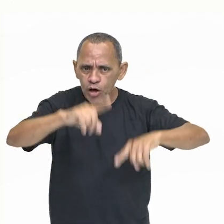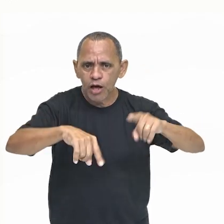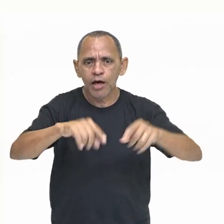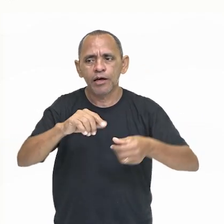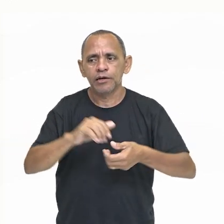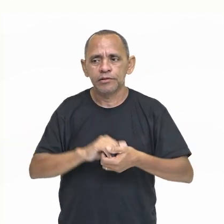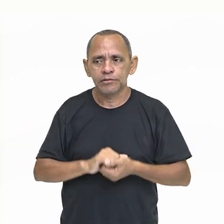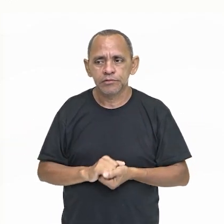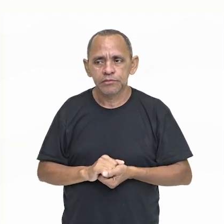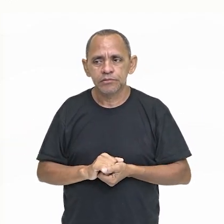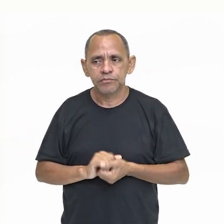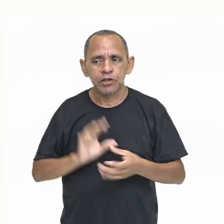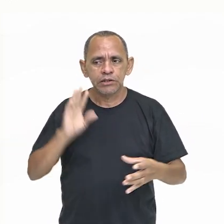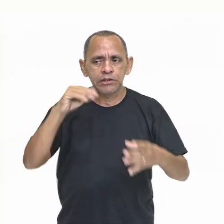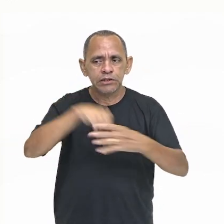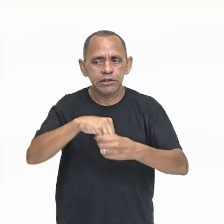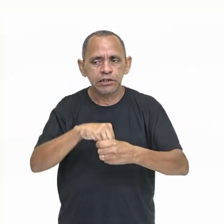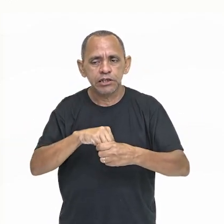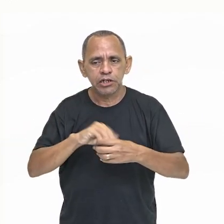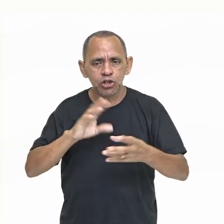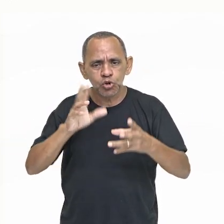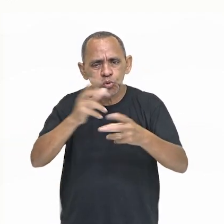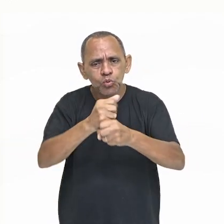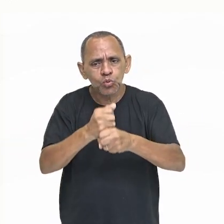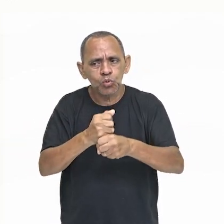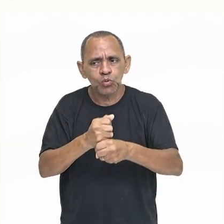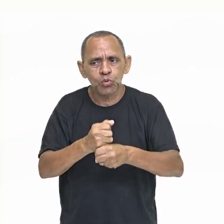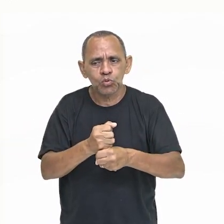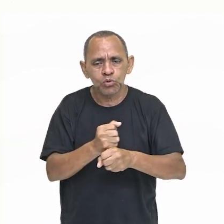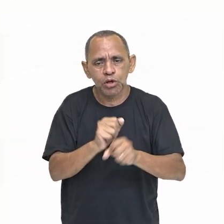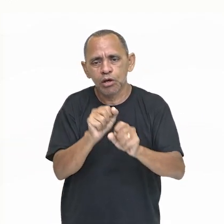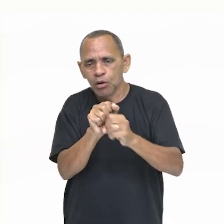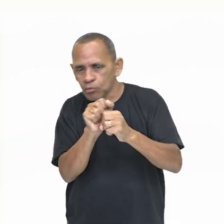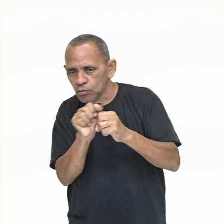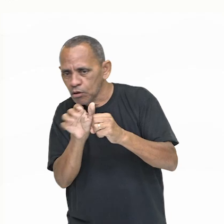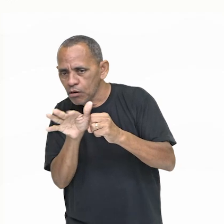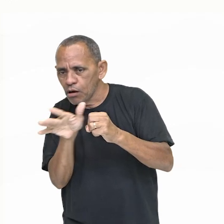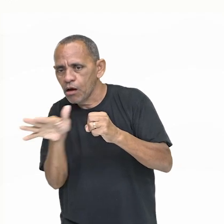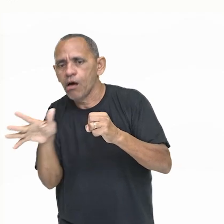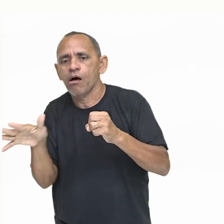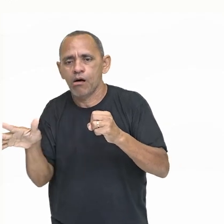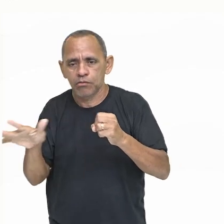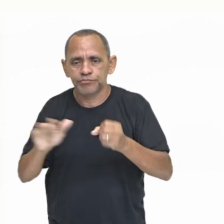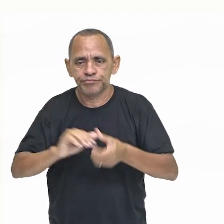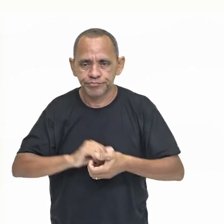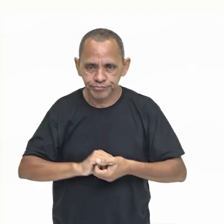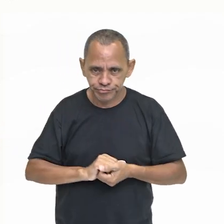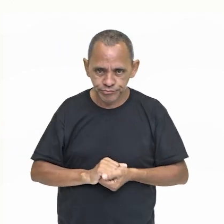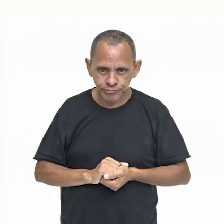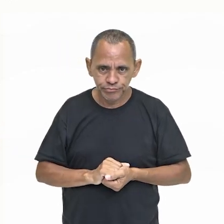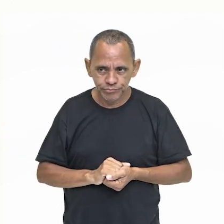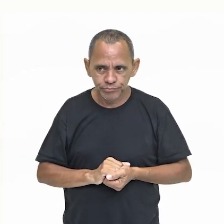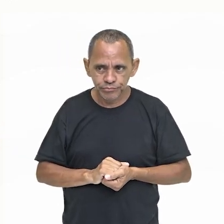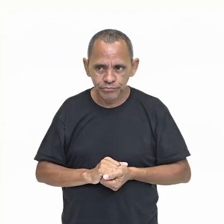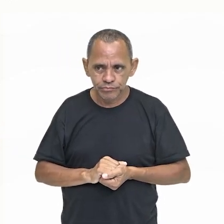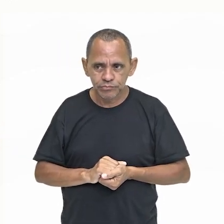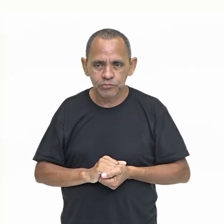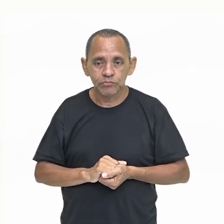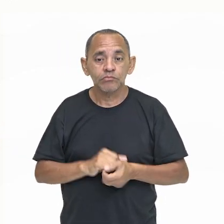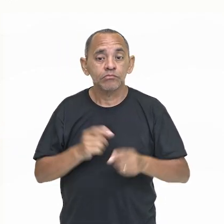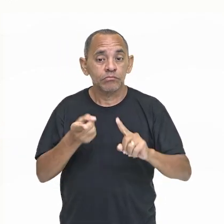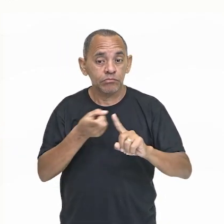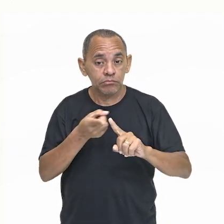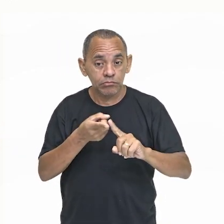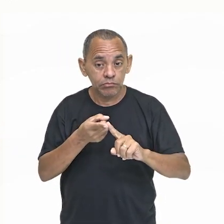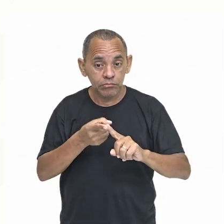Depois disso, nós definimos o que era a condução. O que é a condução? É a propagação de calor em que